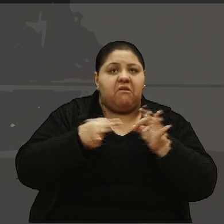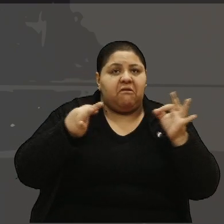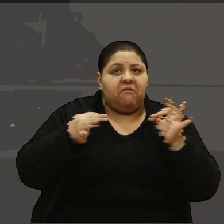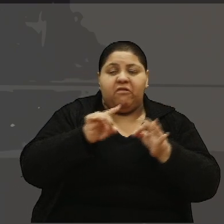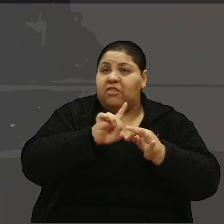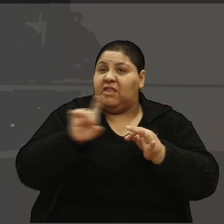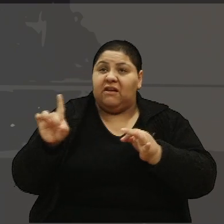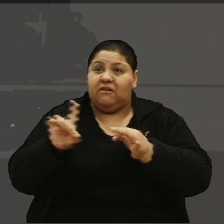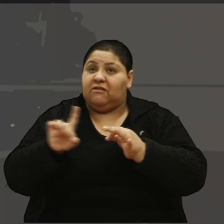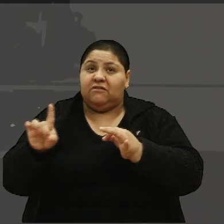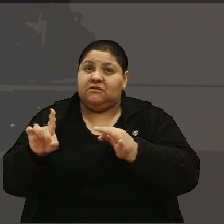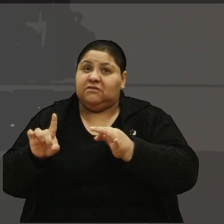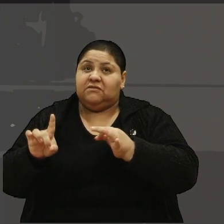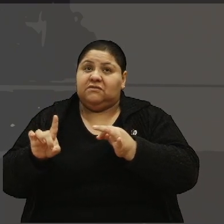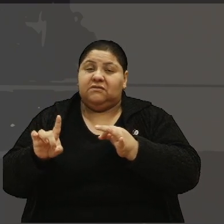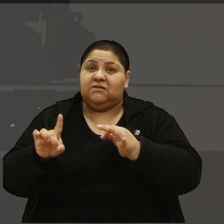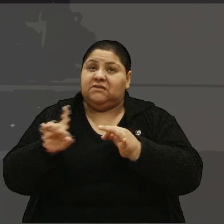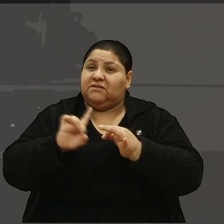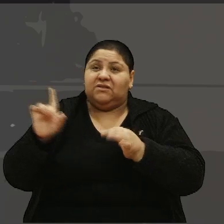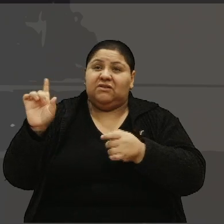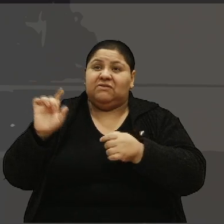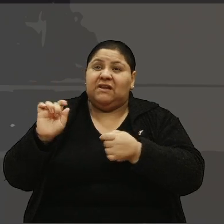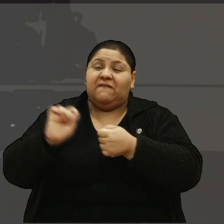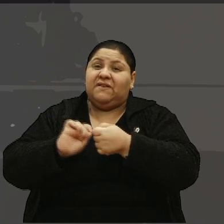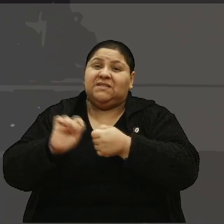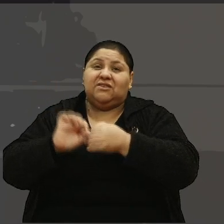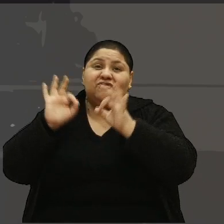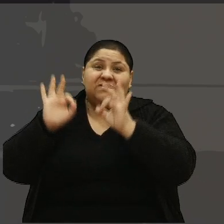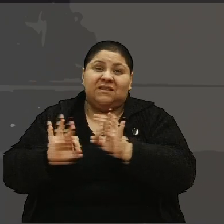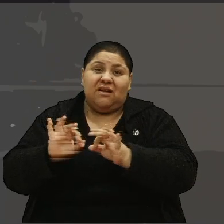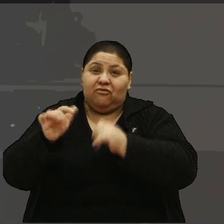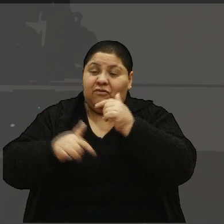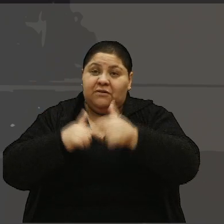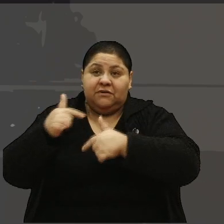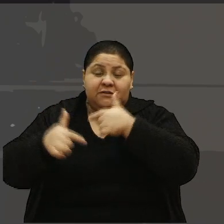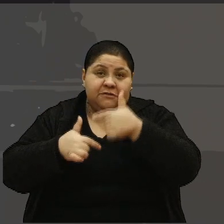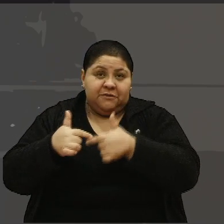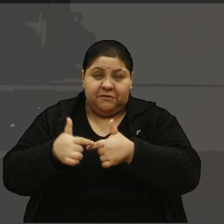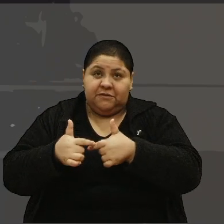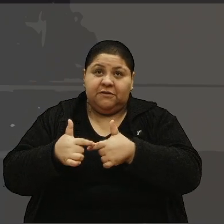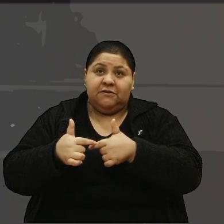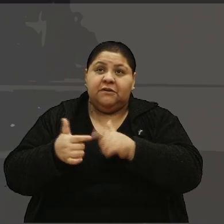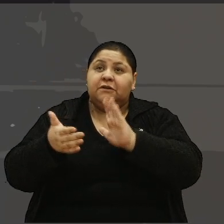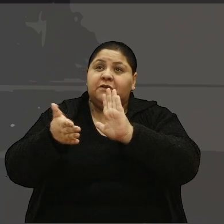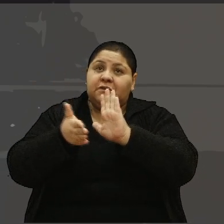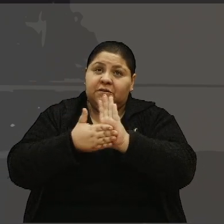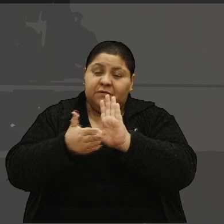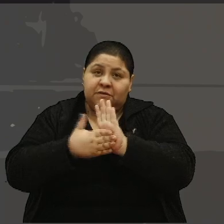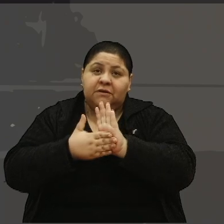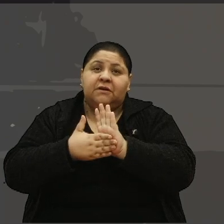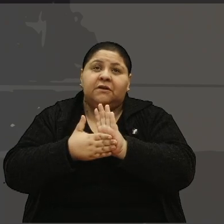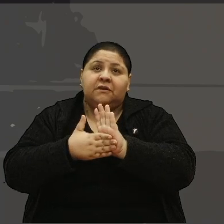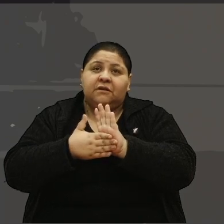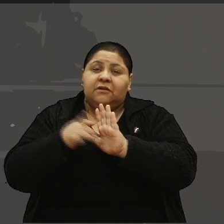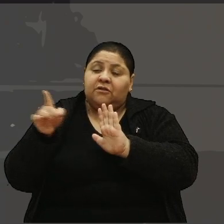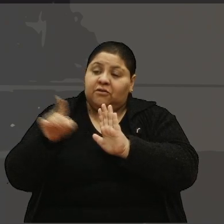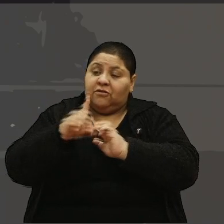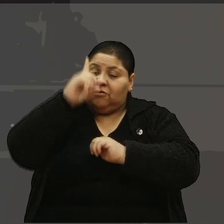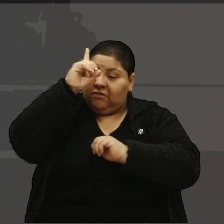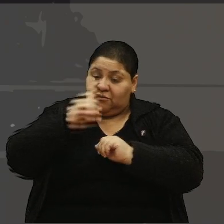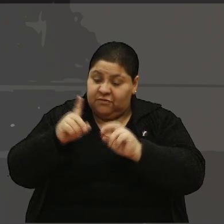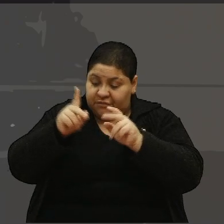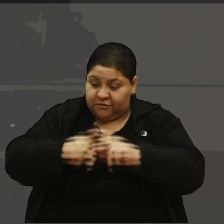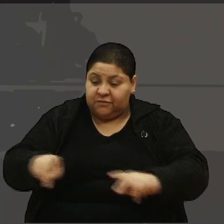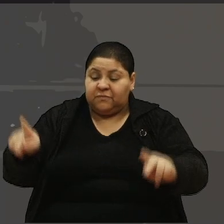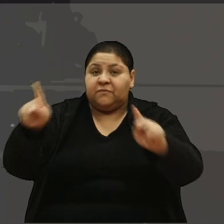Não condiz com a verdade, não está cumprindo o que de fato este vereador protocola e cobra, que é um direito da